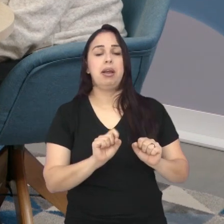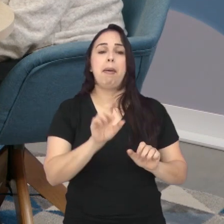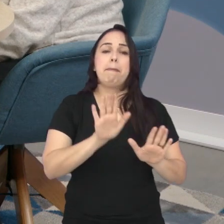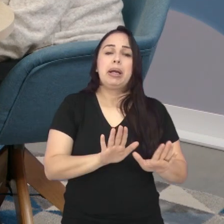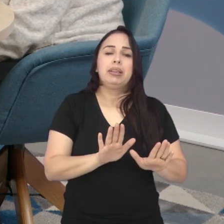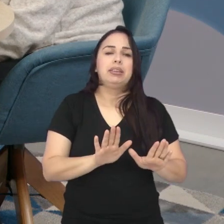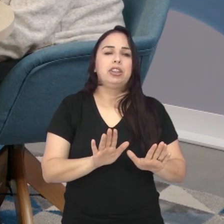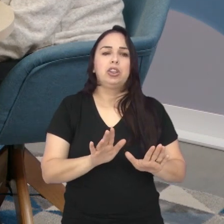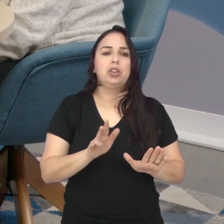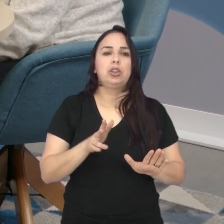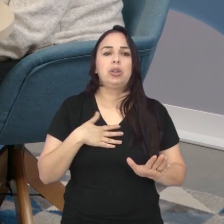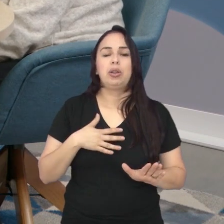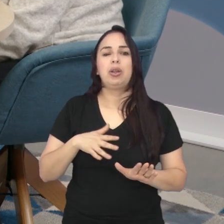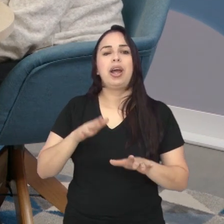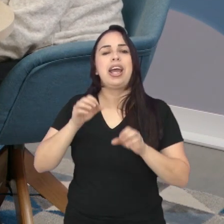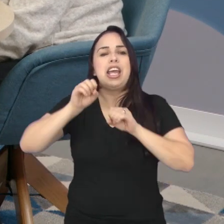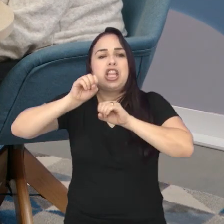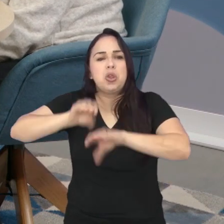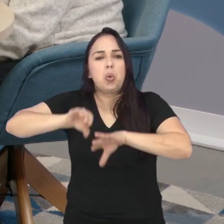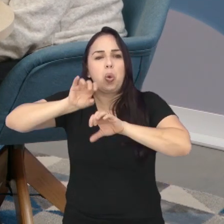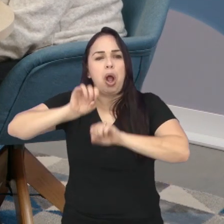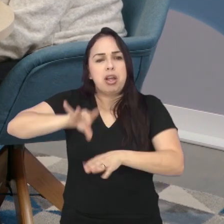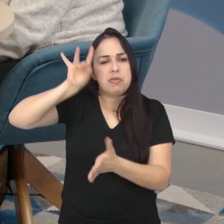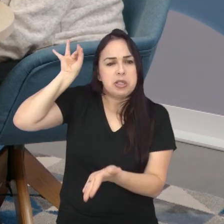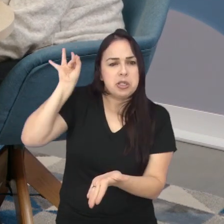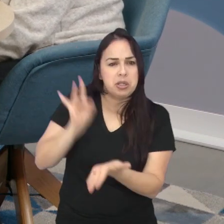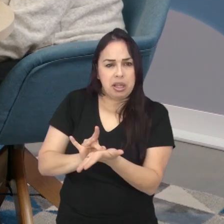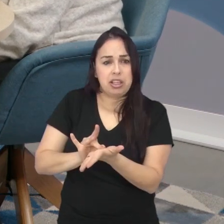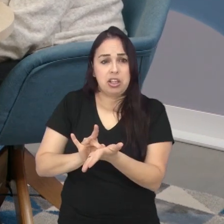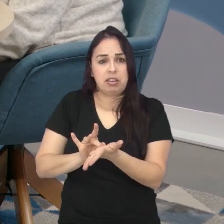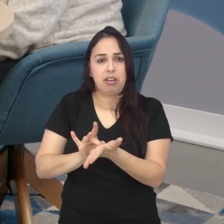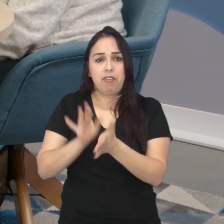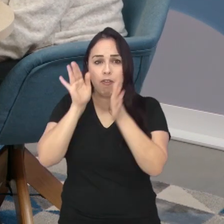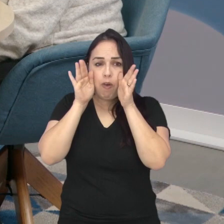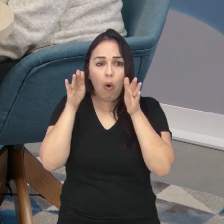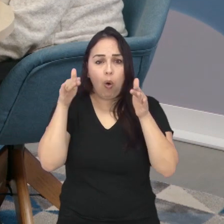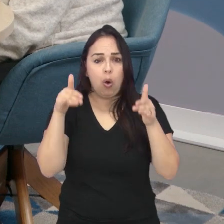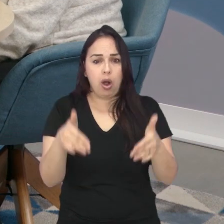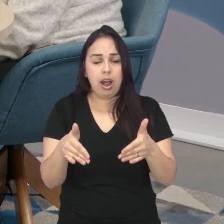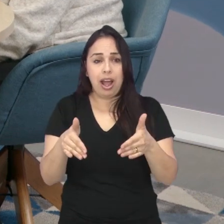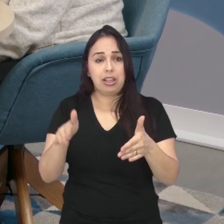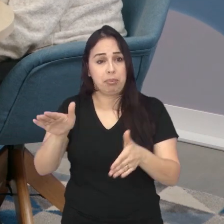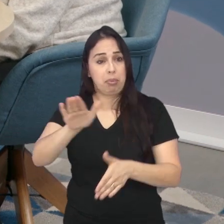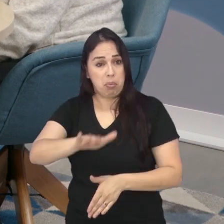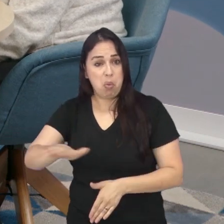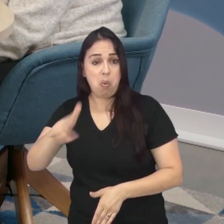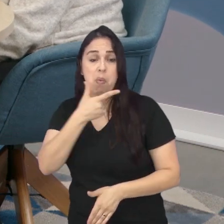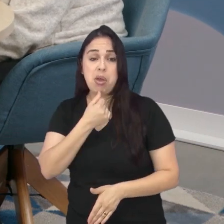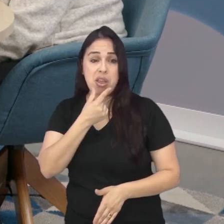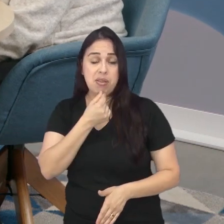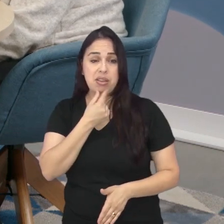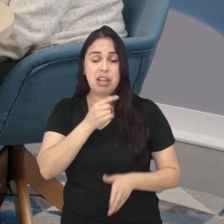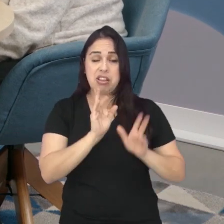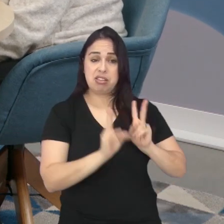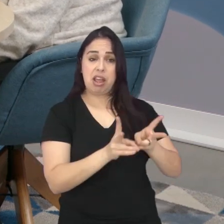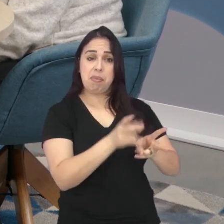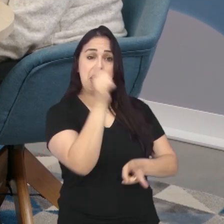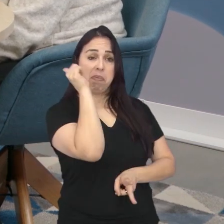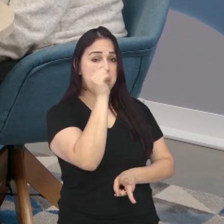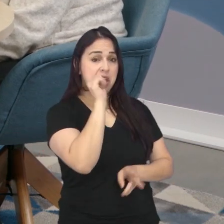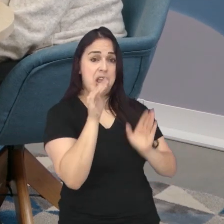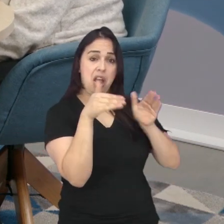assado. Mas a gente não vê uma educação mais efetiva, mais direta, voltada para os meninos também. E